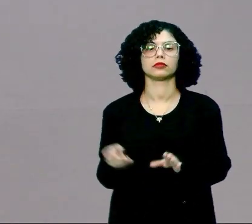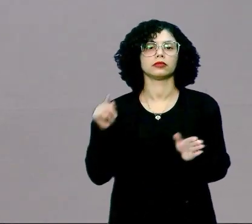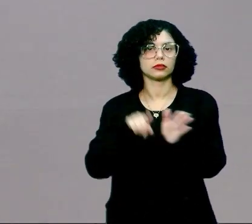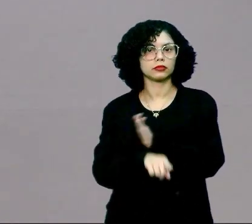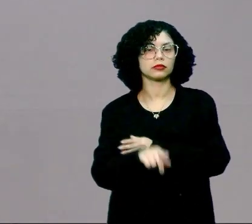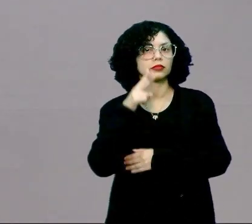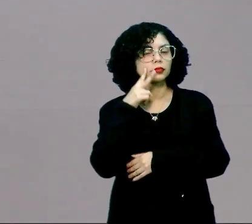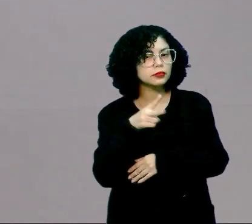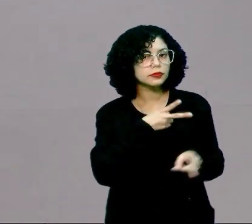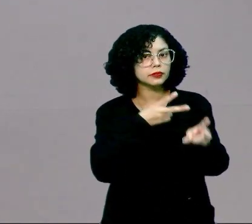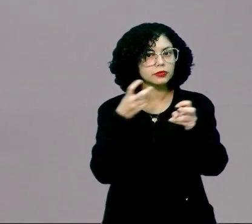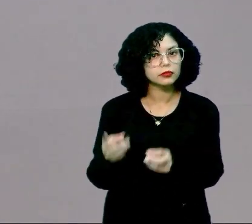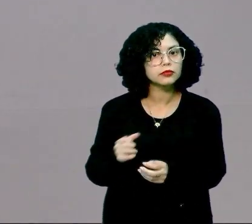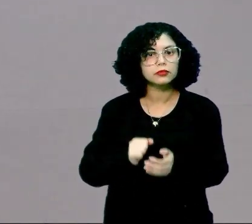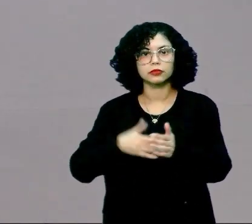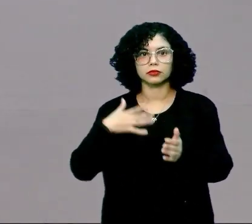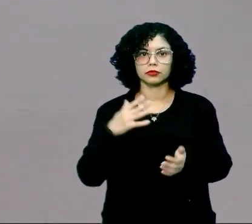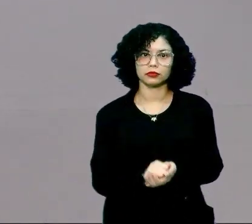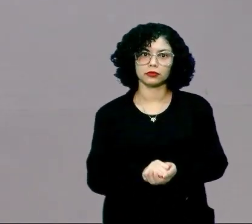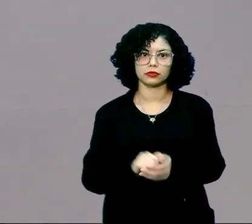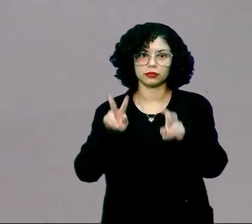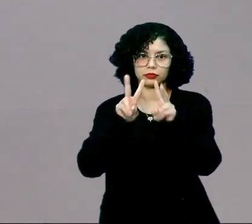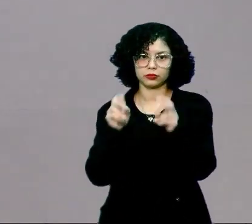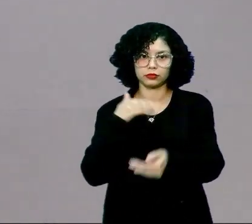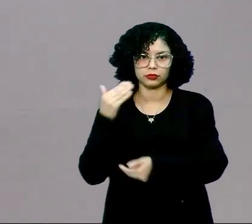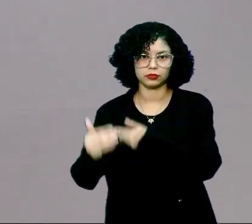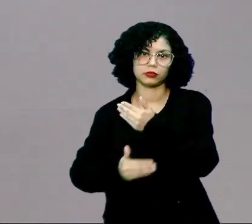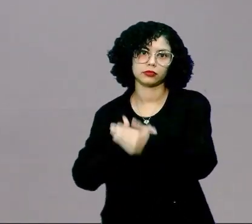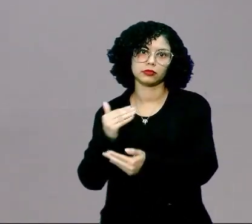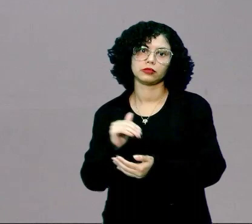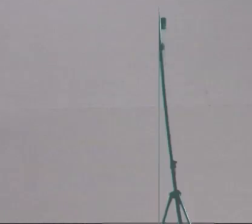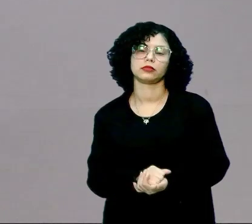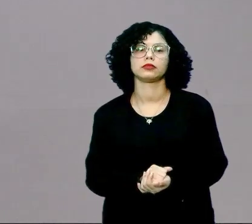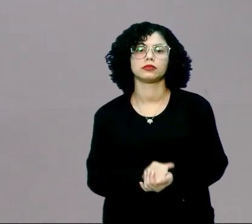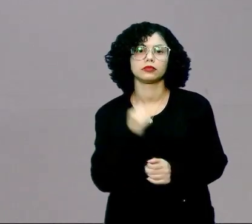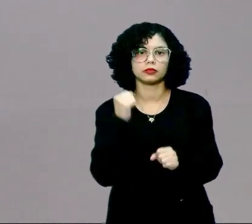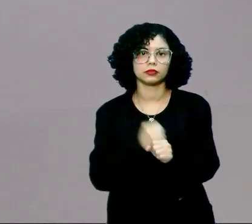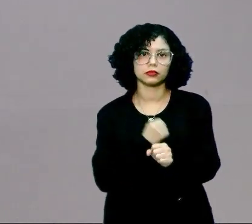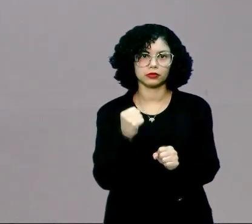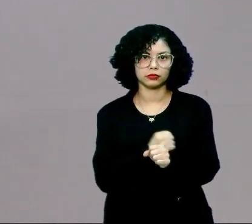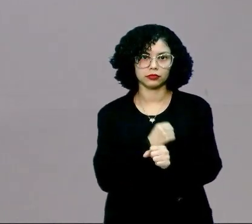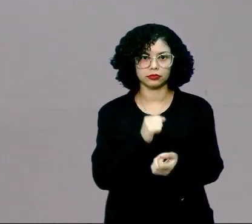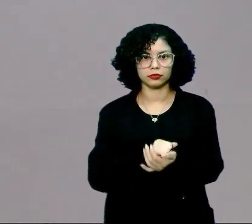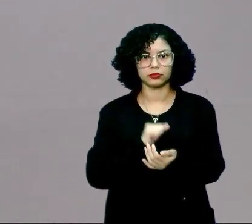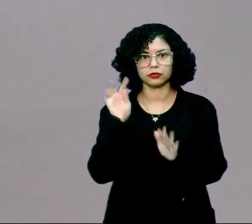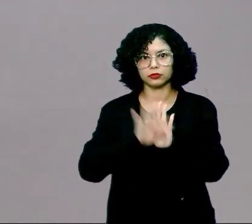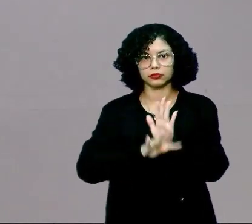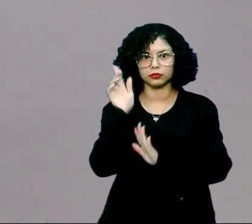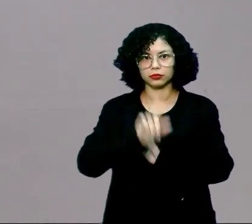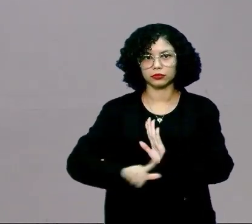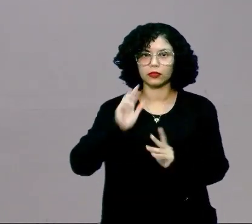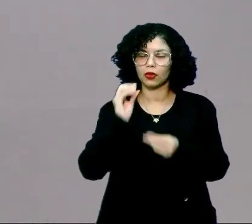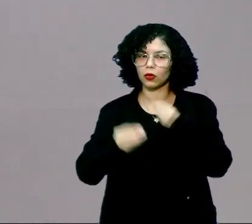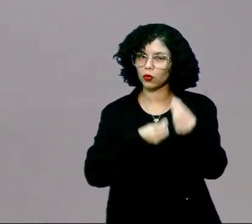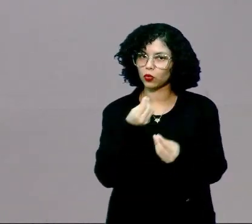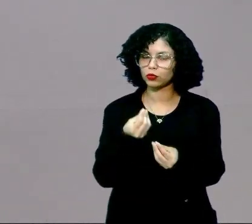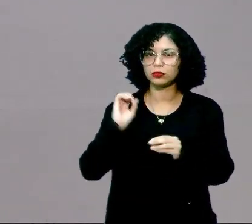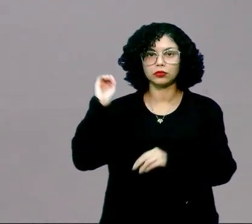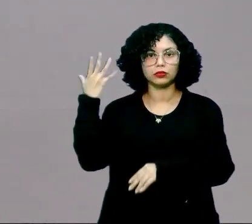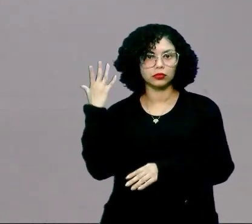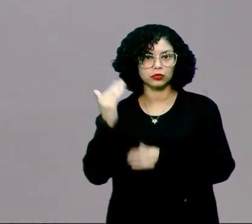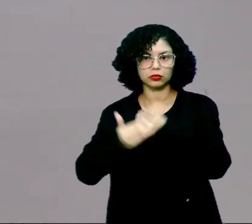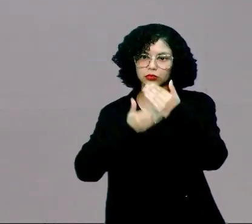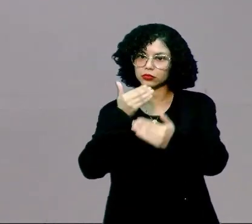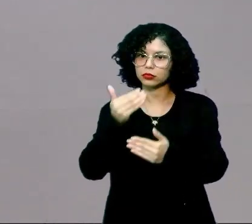questões, a gente vai observar muito esse processo de construção do texto literário. Como se dá, como é